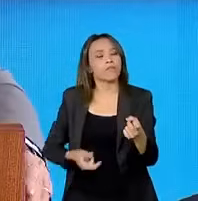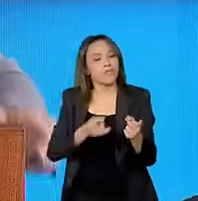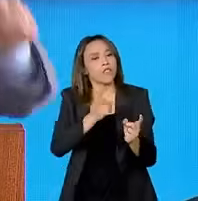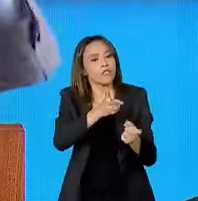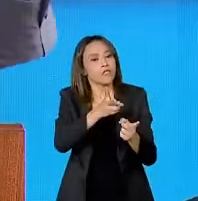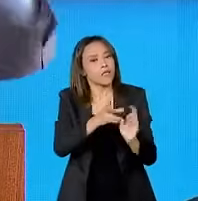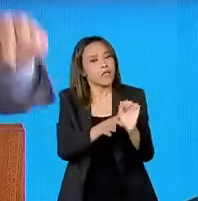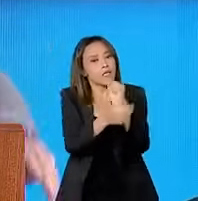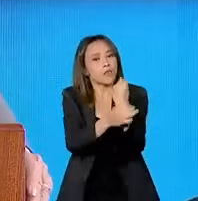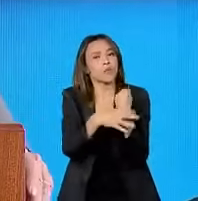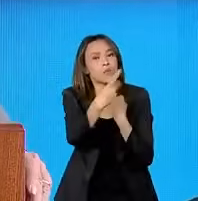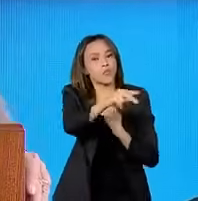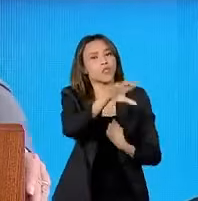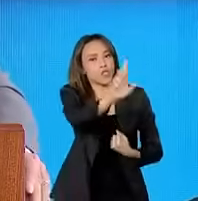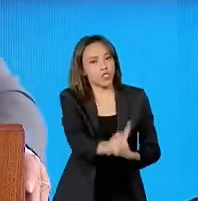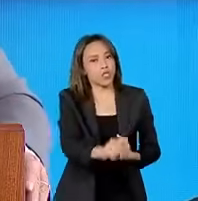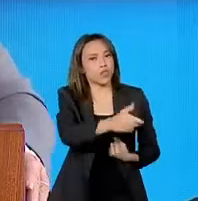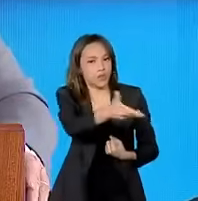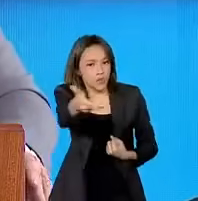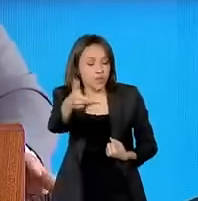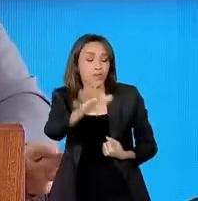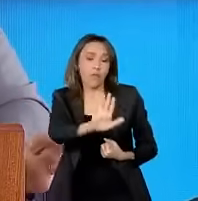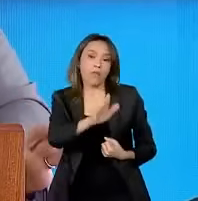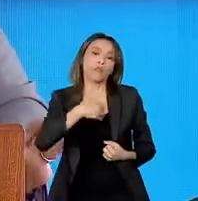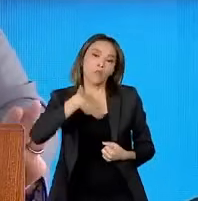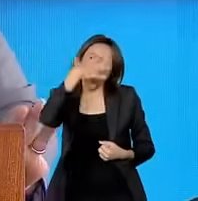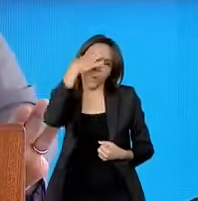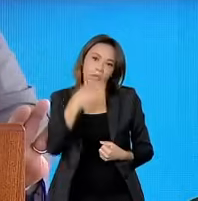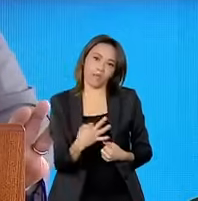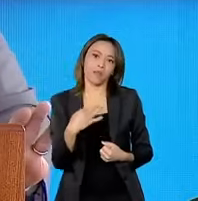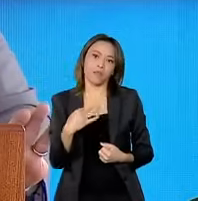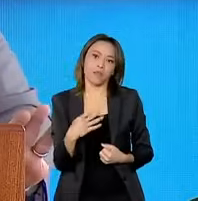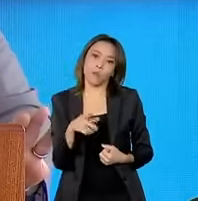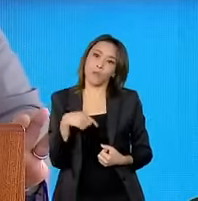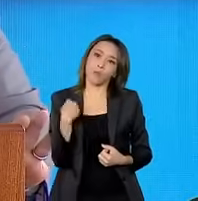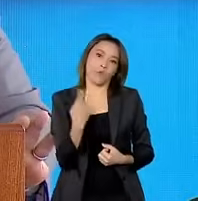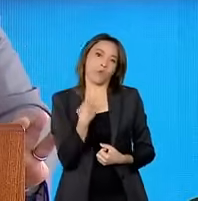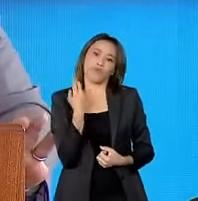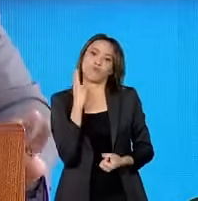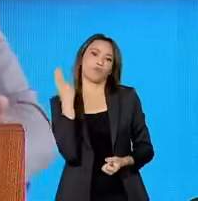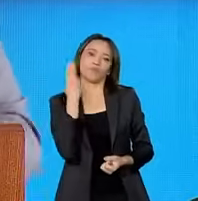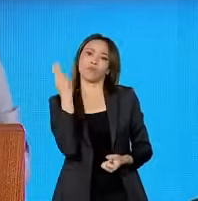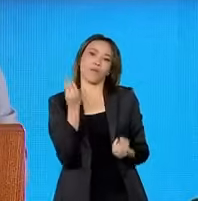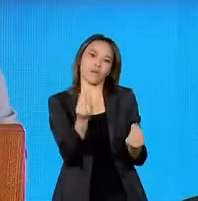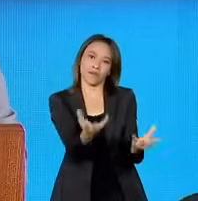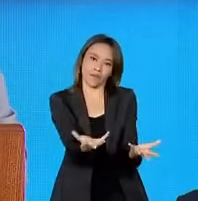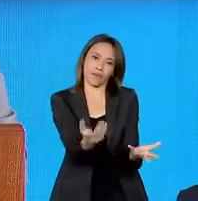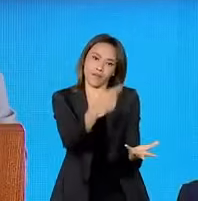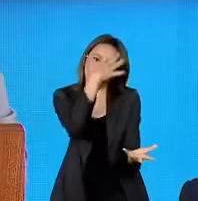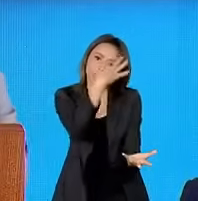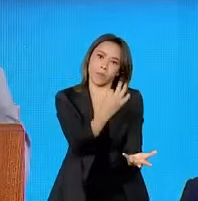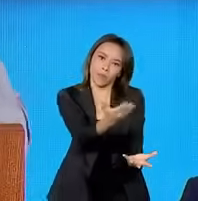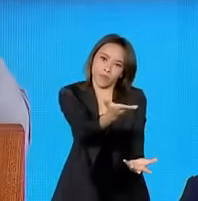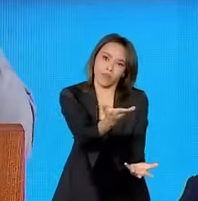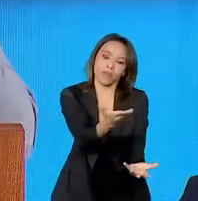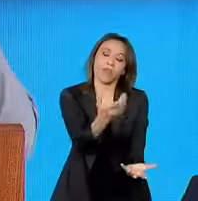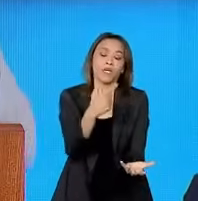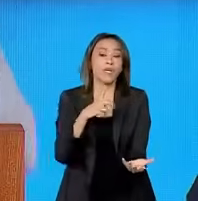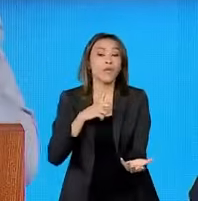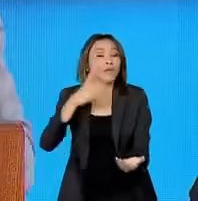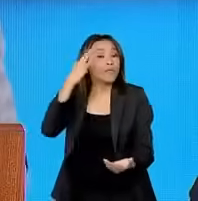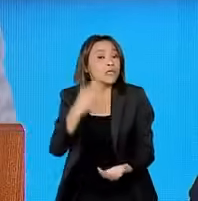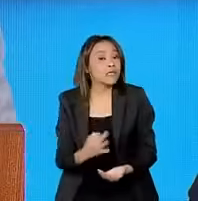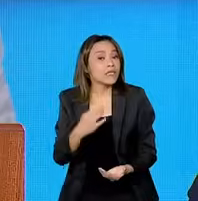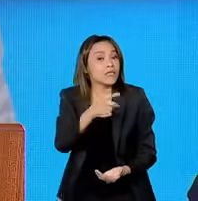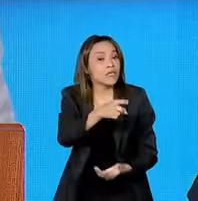de vocês, mas compreendendo também quando a gente diz que não pode dar. Eu tenho certeza que o país